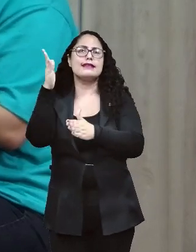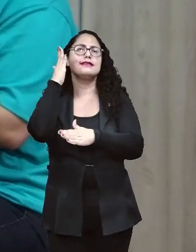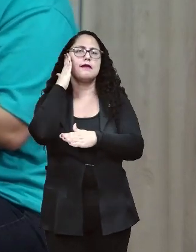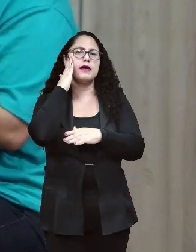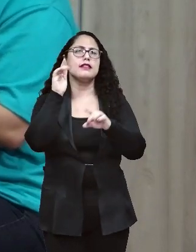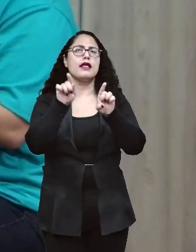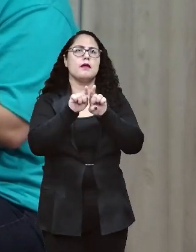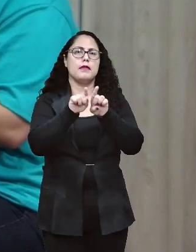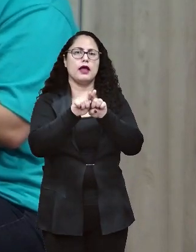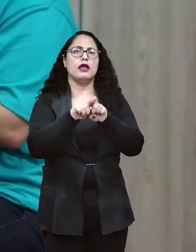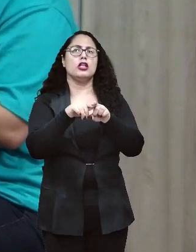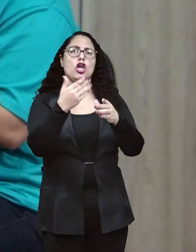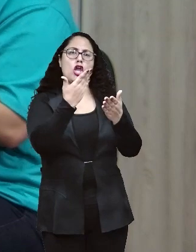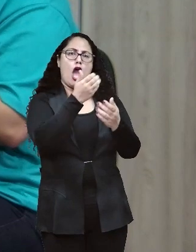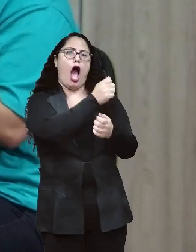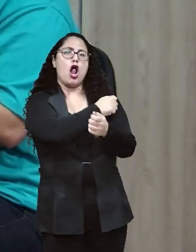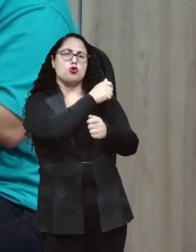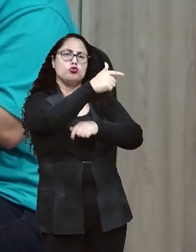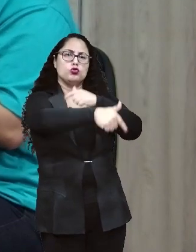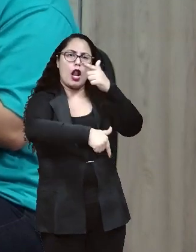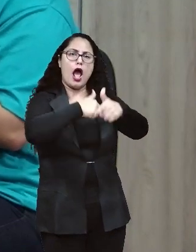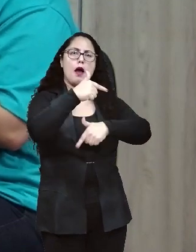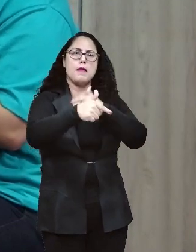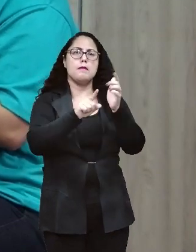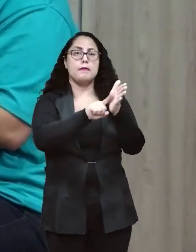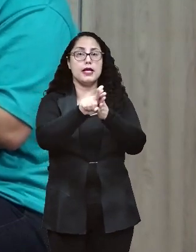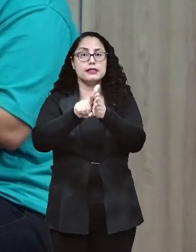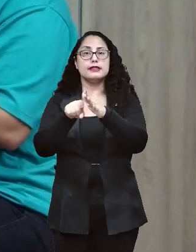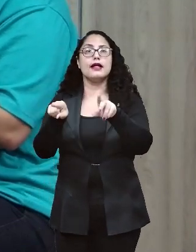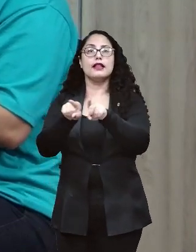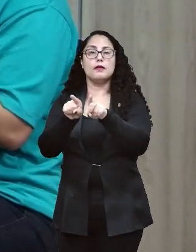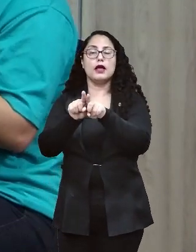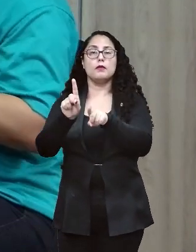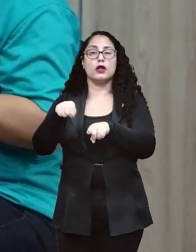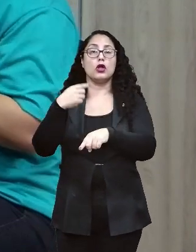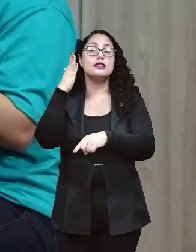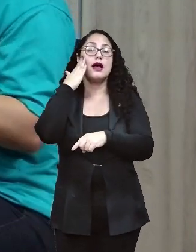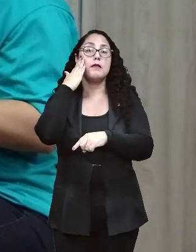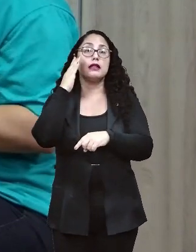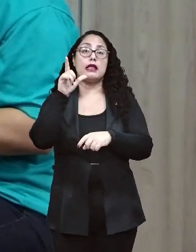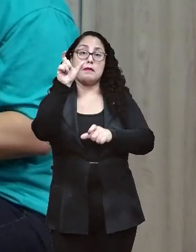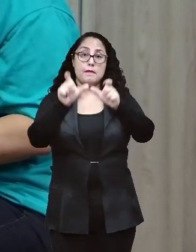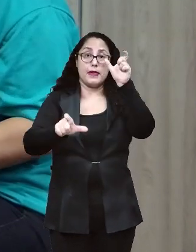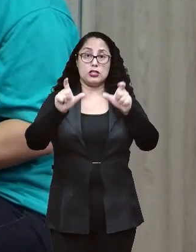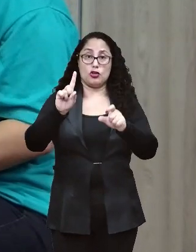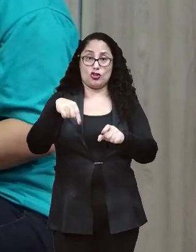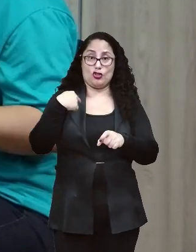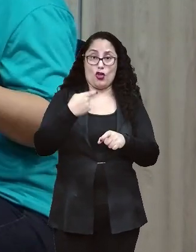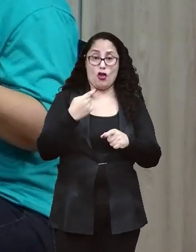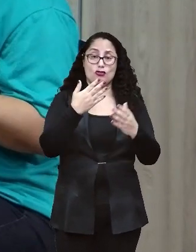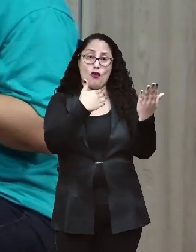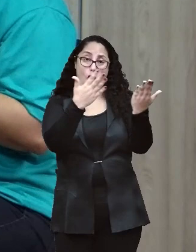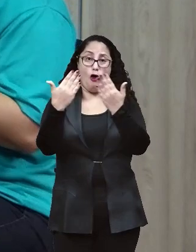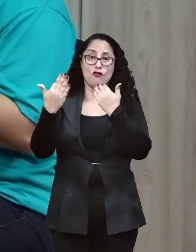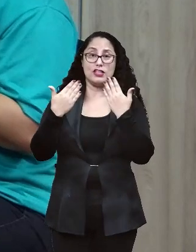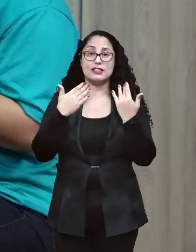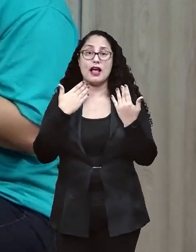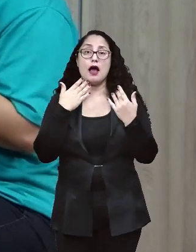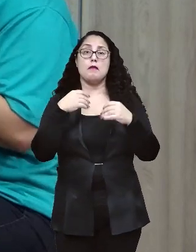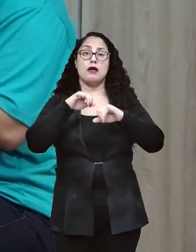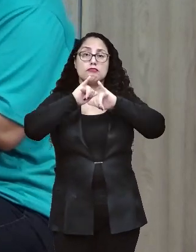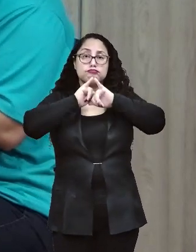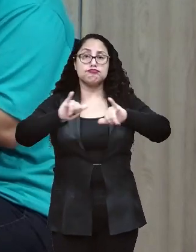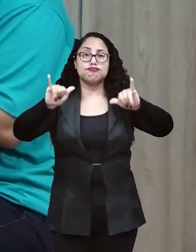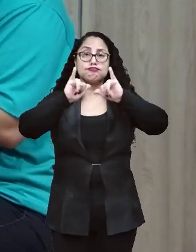saiba, temos estudantes trabalhando para pesquisar também para que a gente saiba, temos pessoas como nós que estamos aqui conversando para fomentar